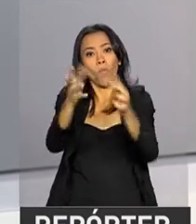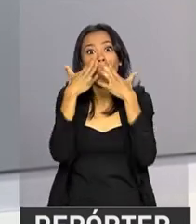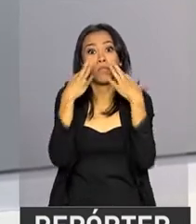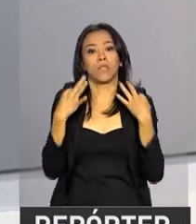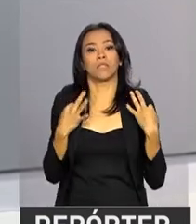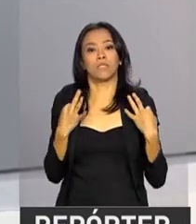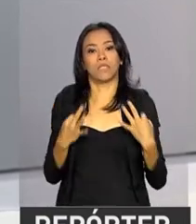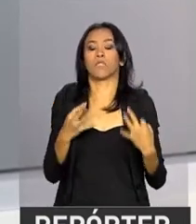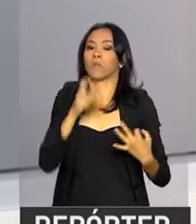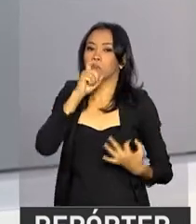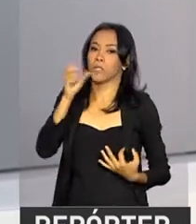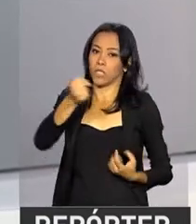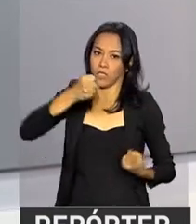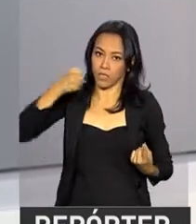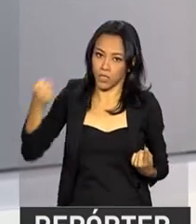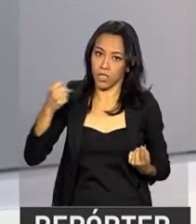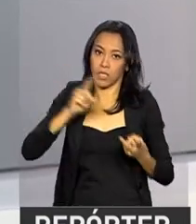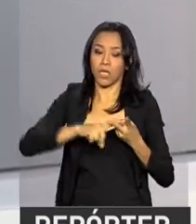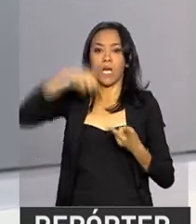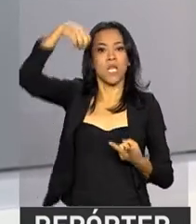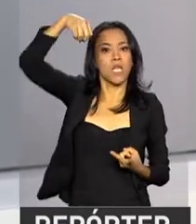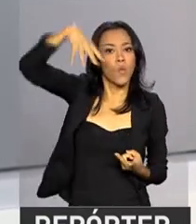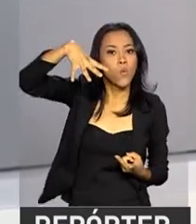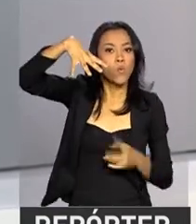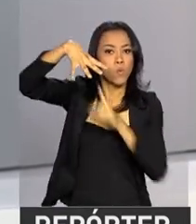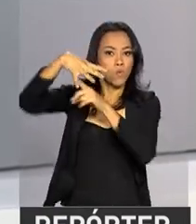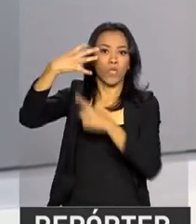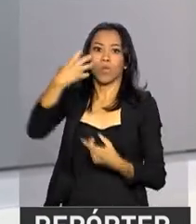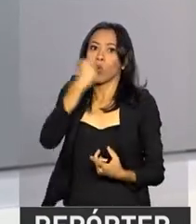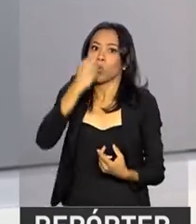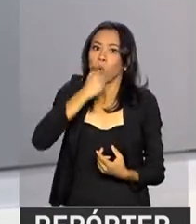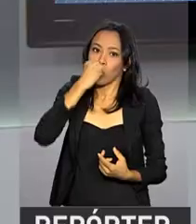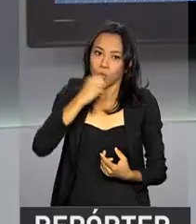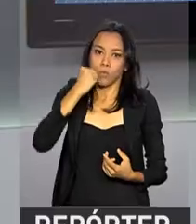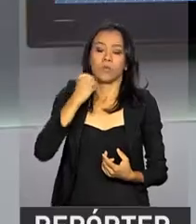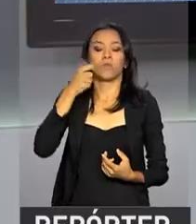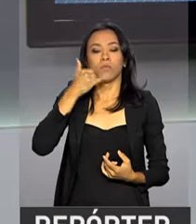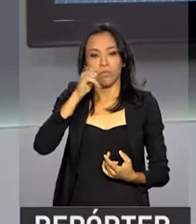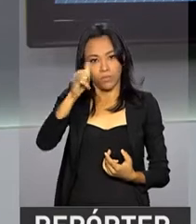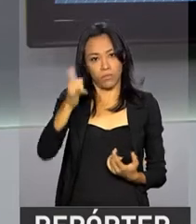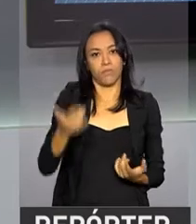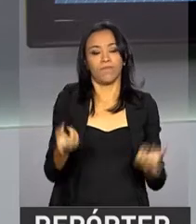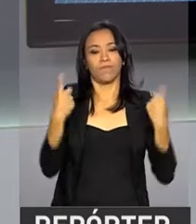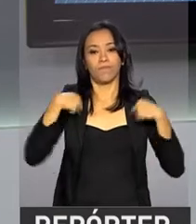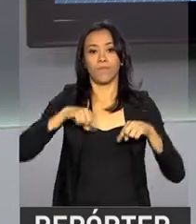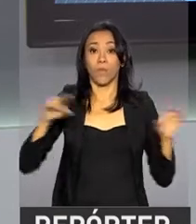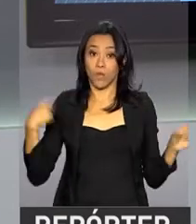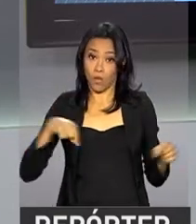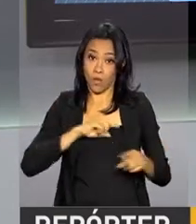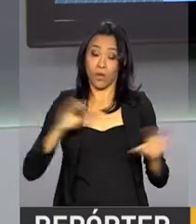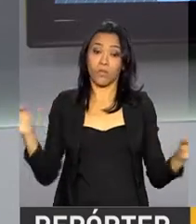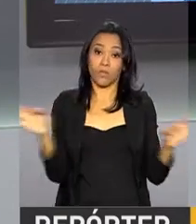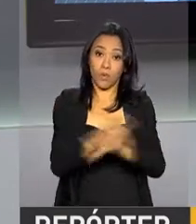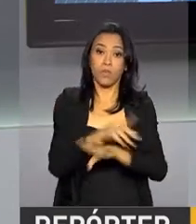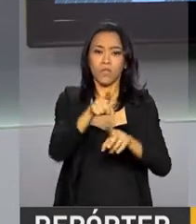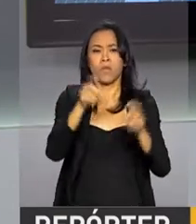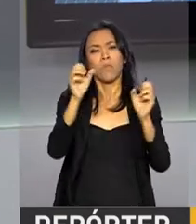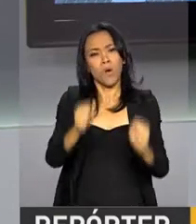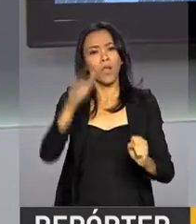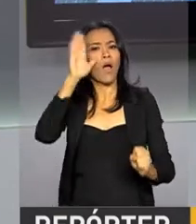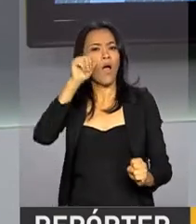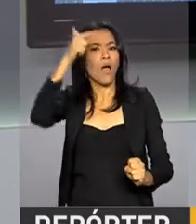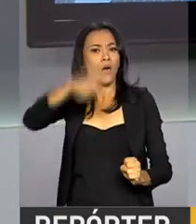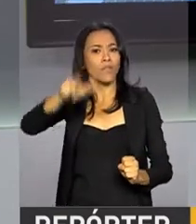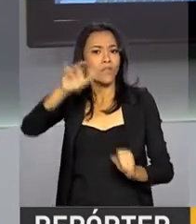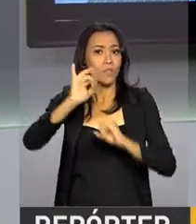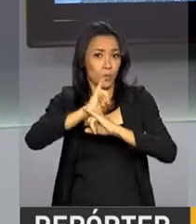consumo dos eletrodomésticos e o uso de lâmpadas com menor gasto de energia. Nós ficamos por aqui. Você pode rever as reportagens no